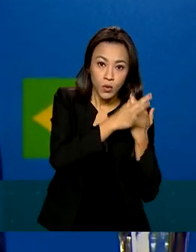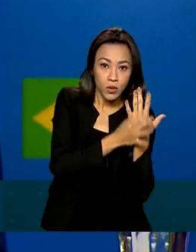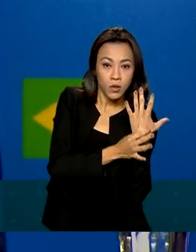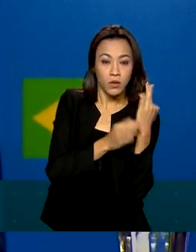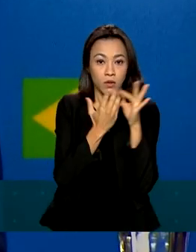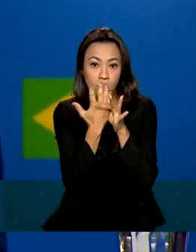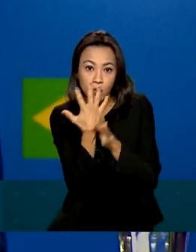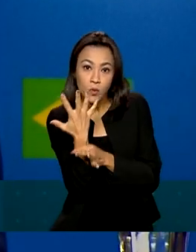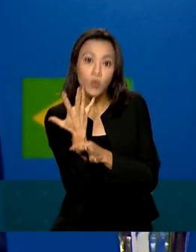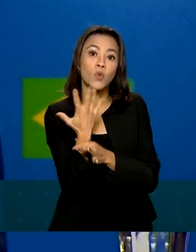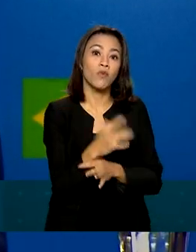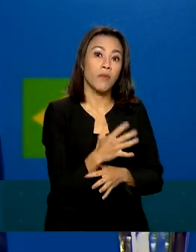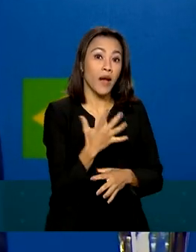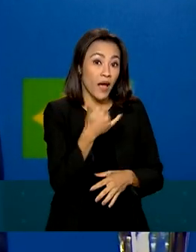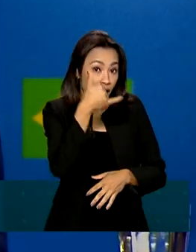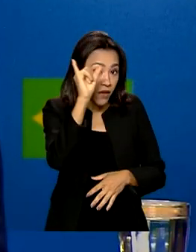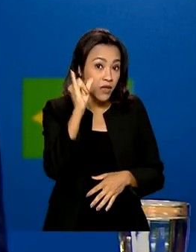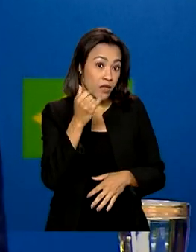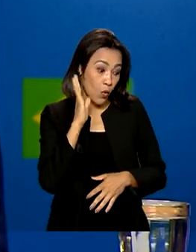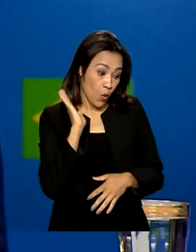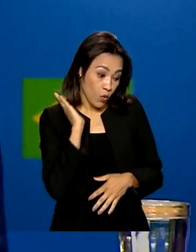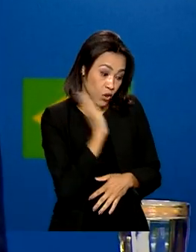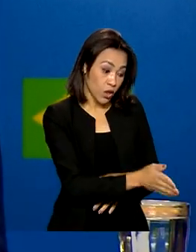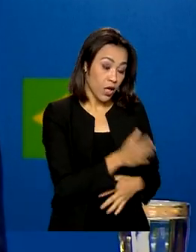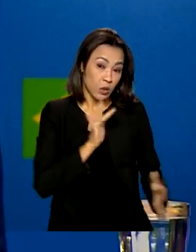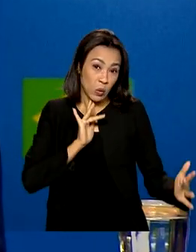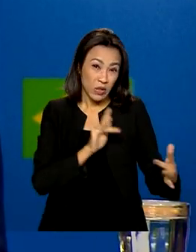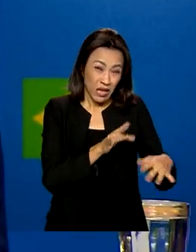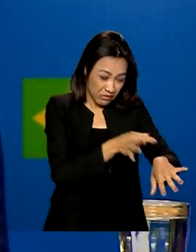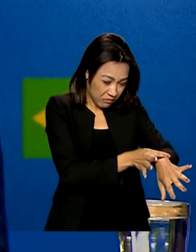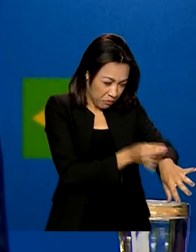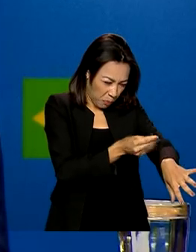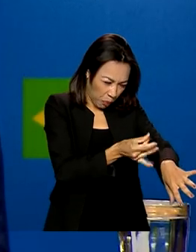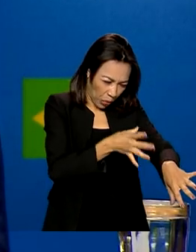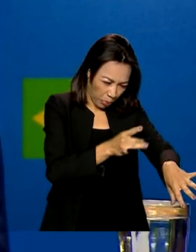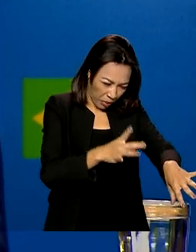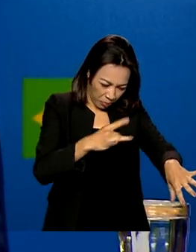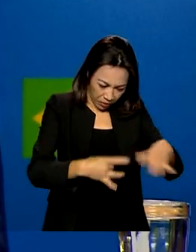para evitar o contato direto com as secreções das lesões.